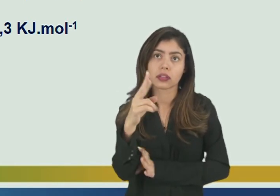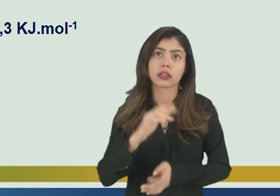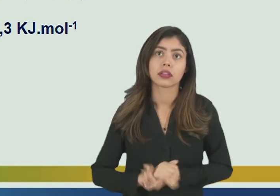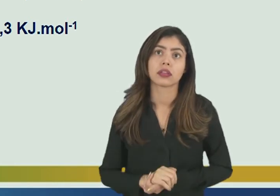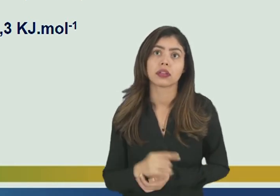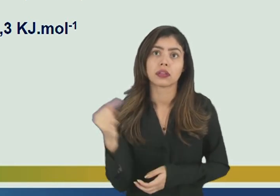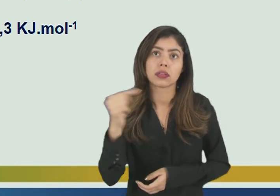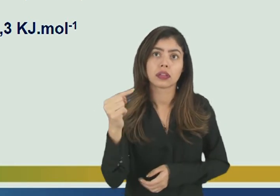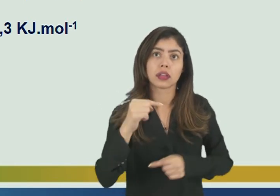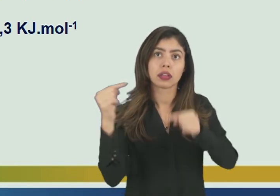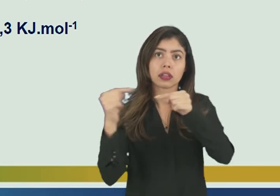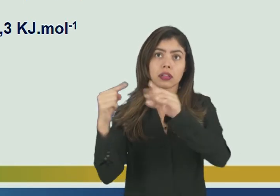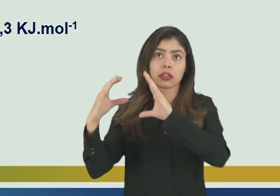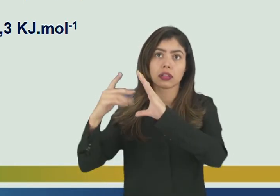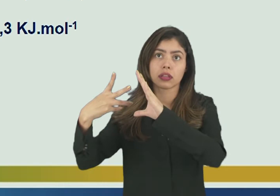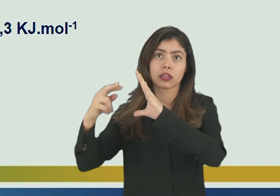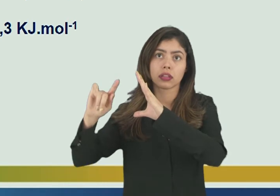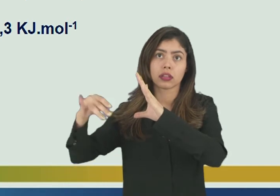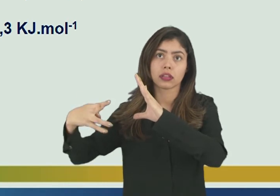6.671,2 menos